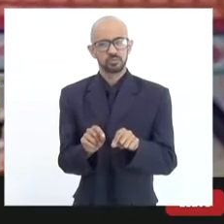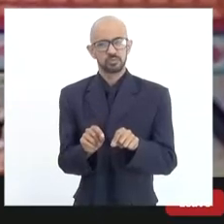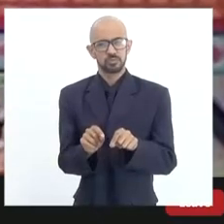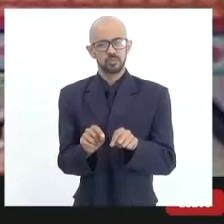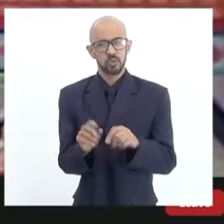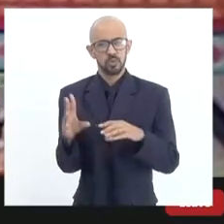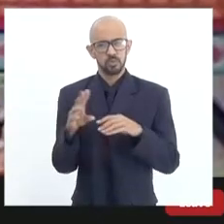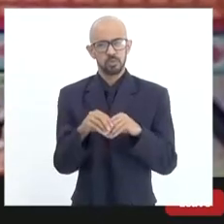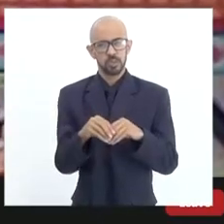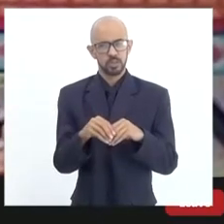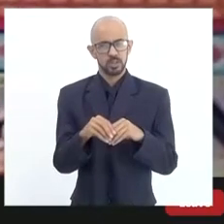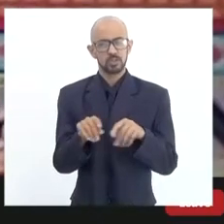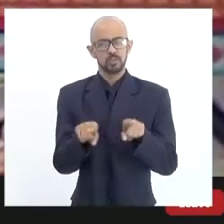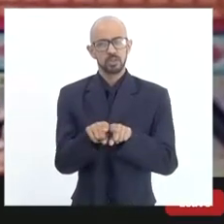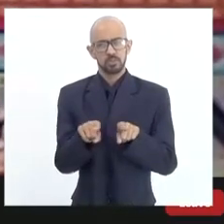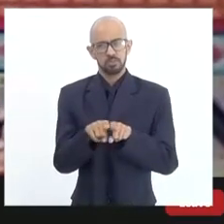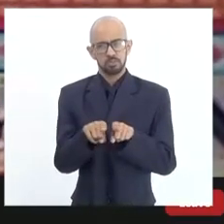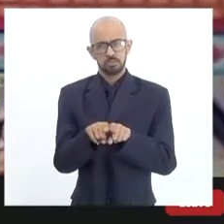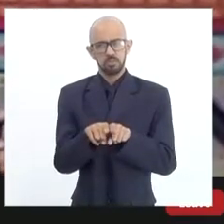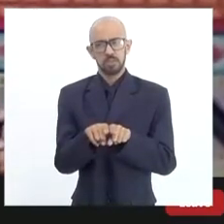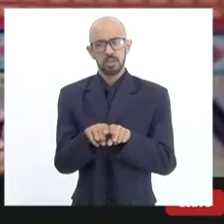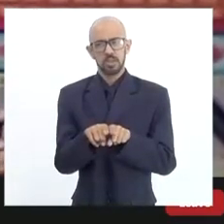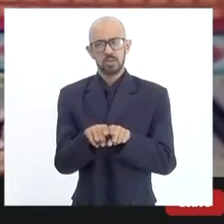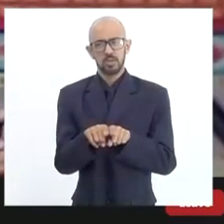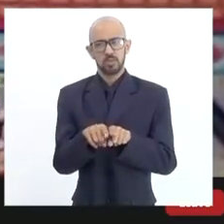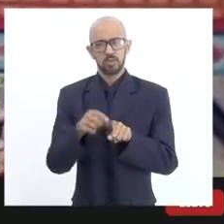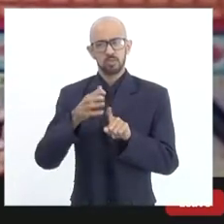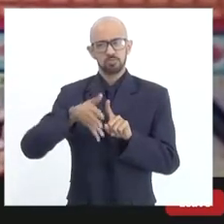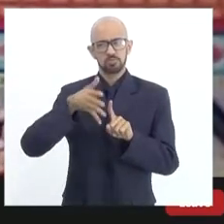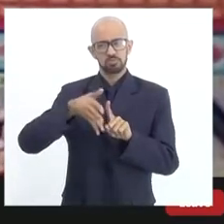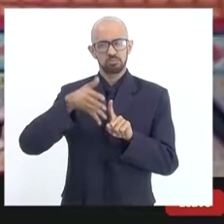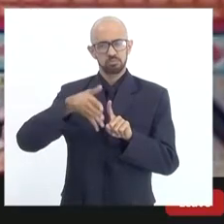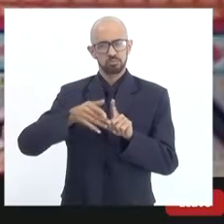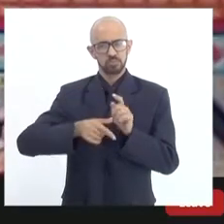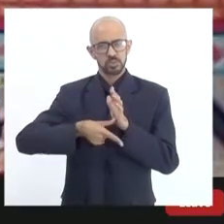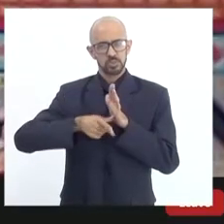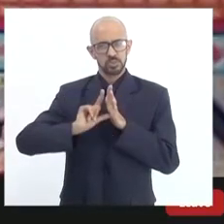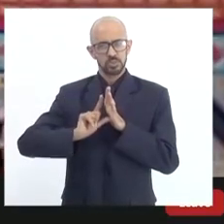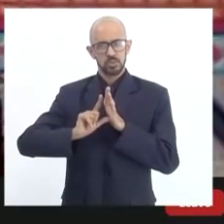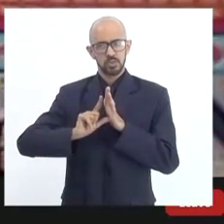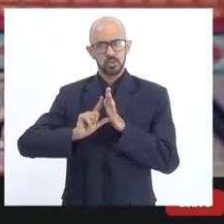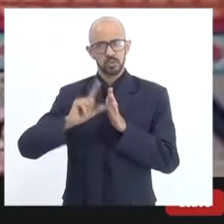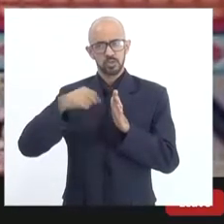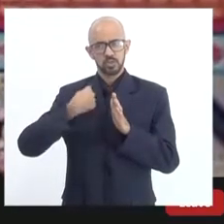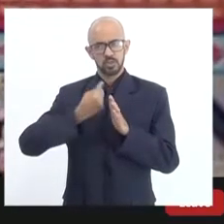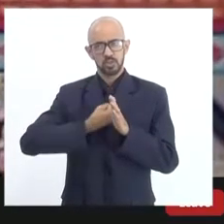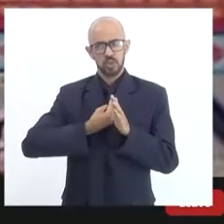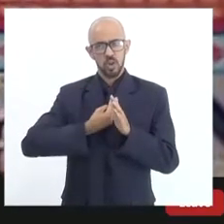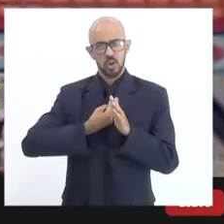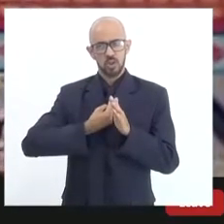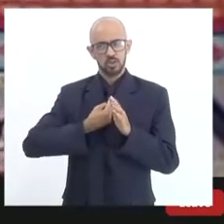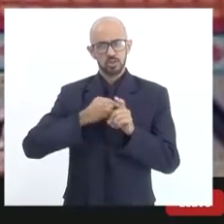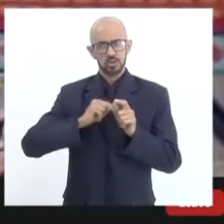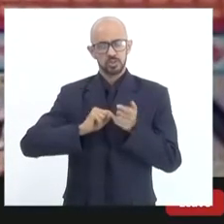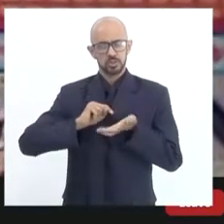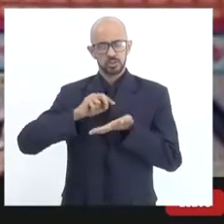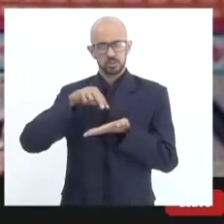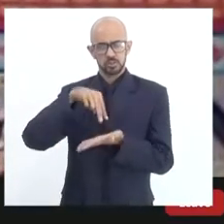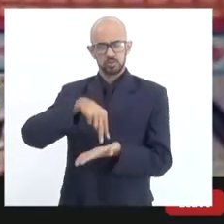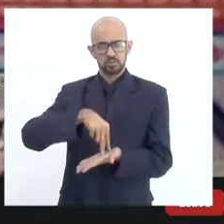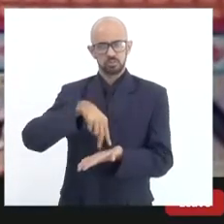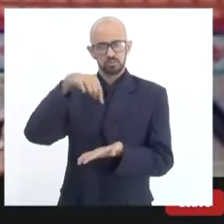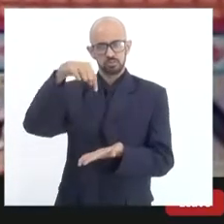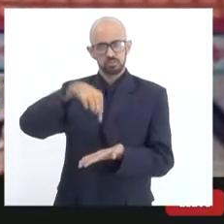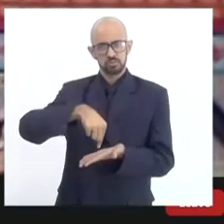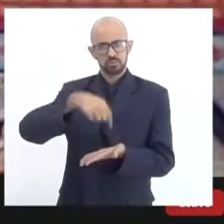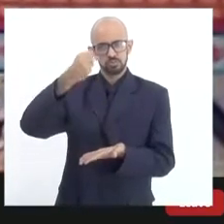corroborando aqui com falas que me antecederam, que nós tragamos até aqui não só a equipe técnica